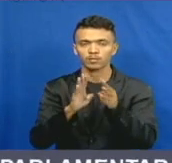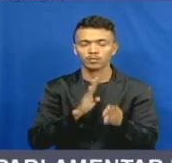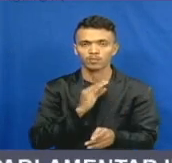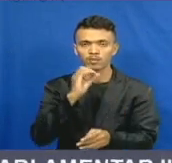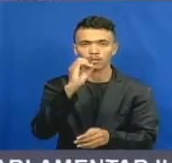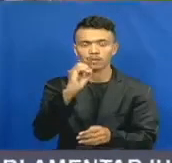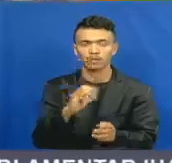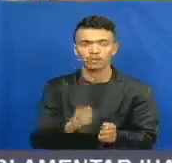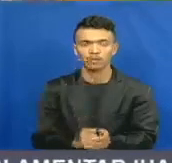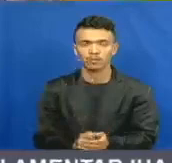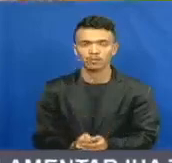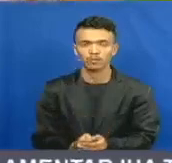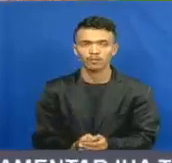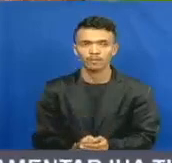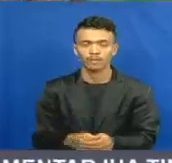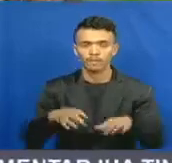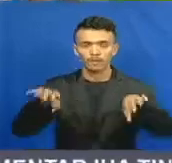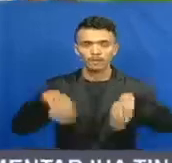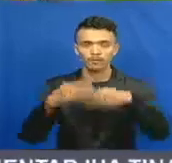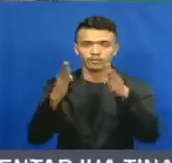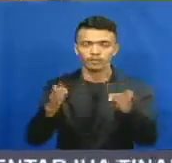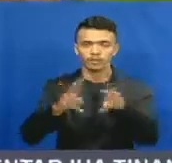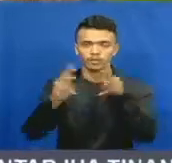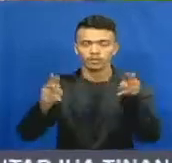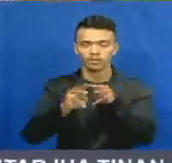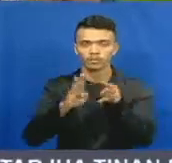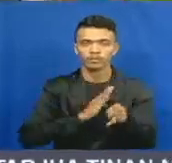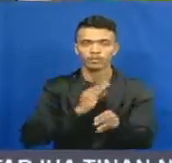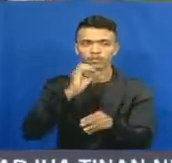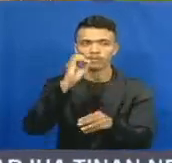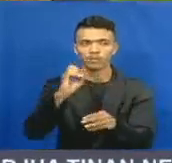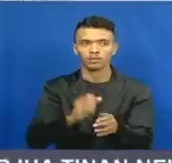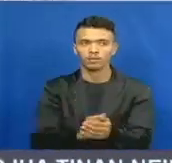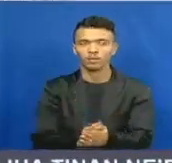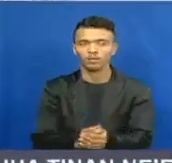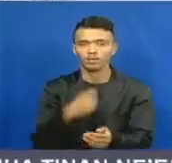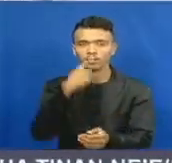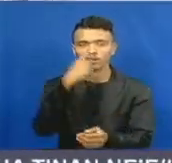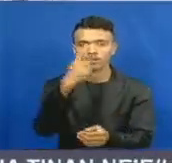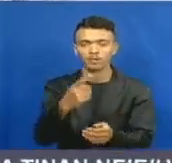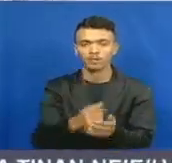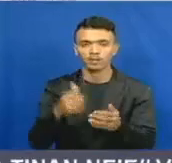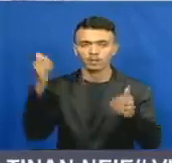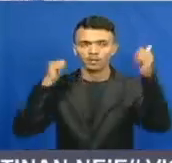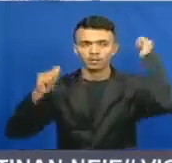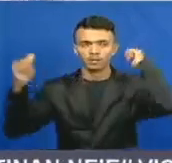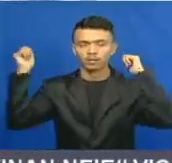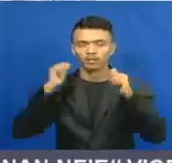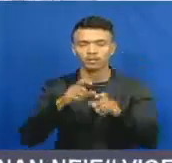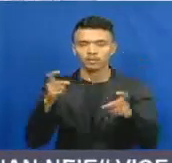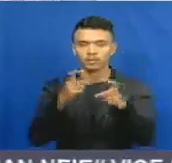Bobonaro. Oficial Promoção Saúde Município Bobonaro, Gil Bernardo Vicente Actuir, atividade rega susuk